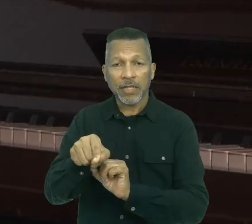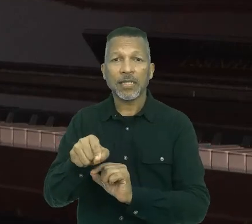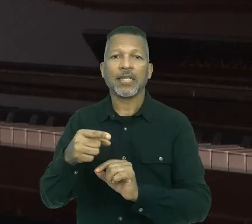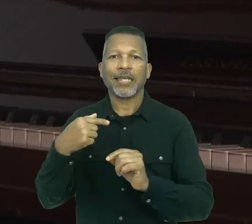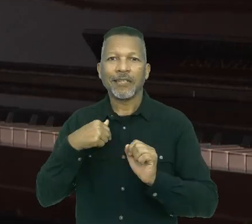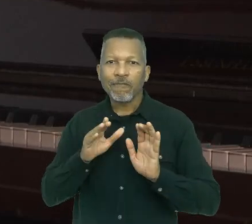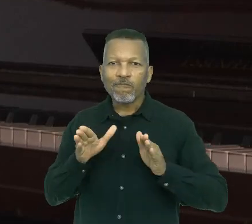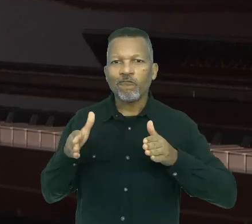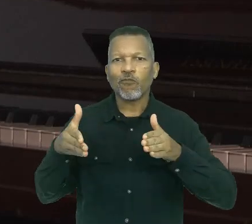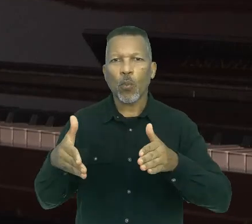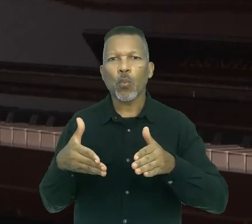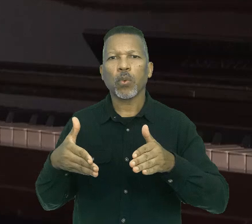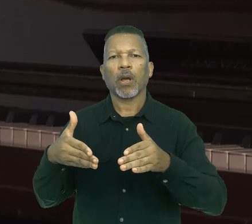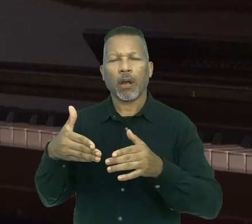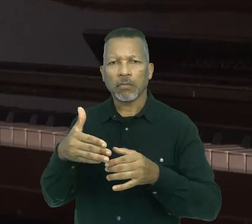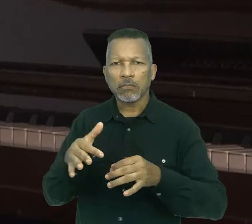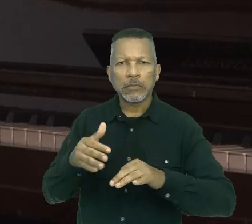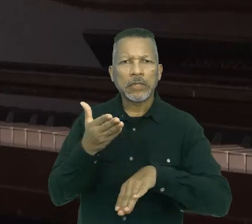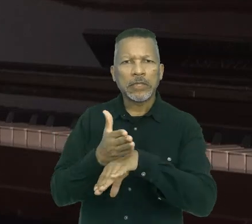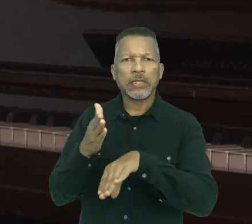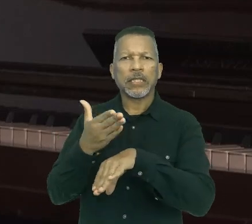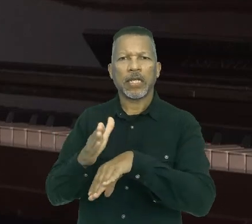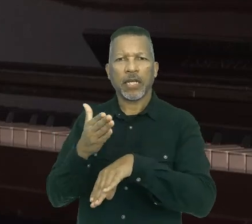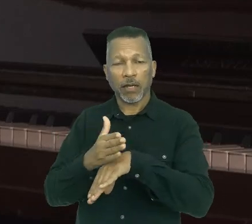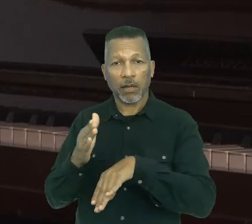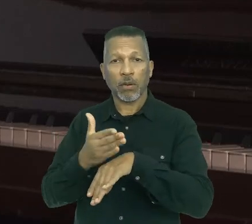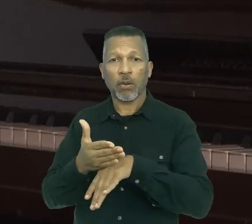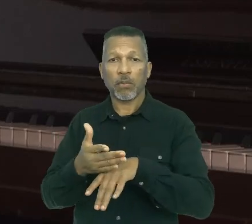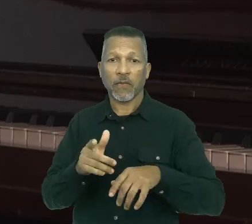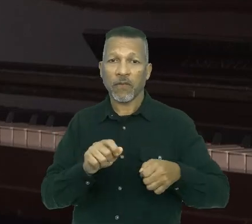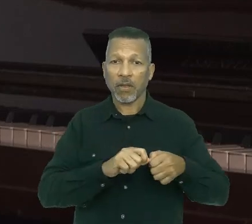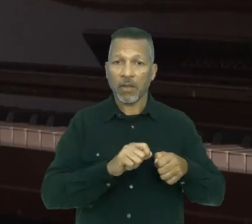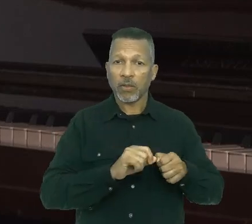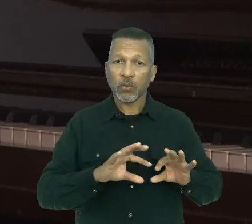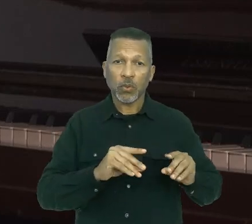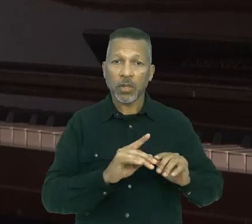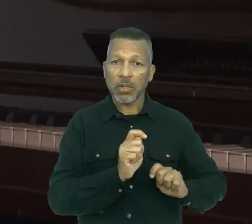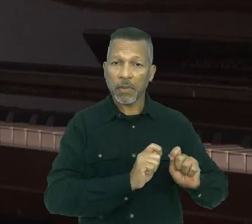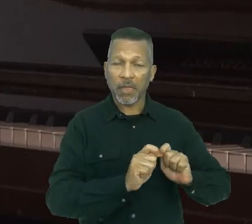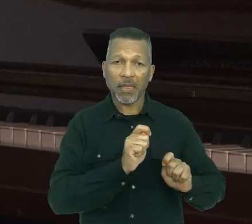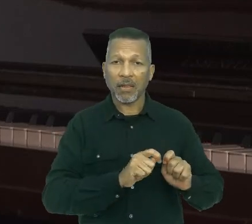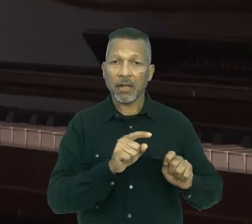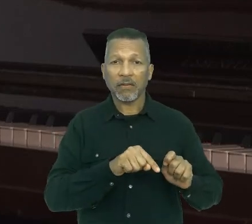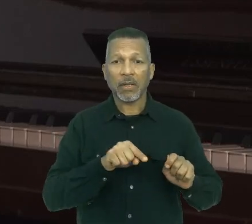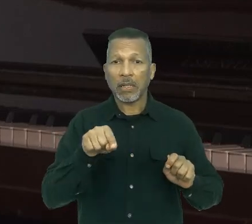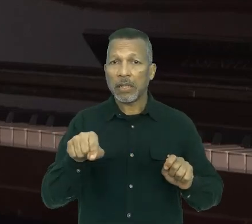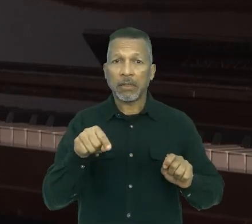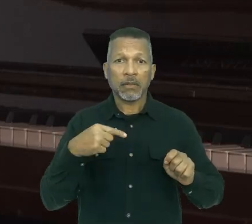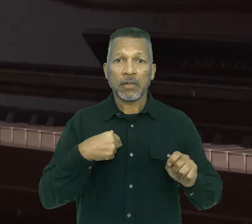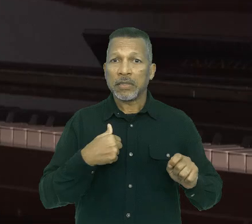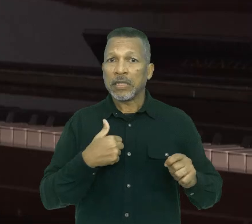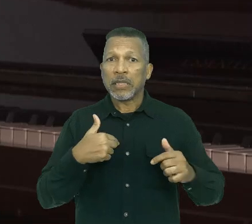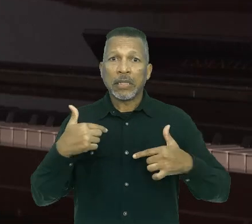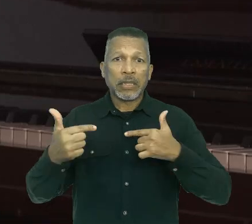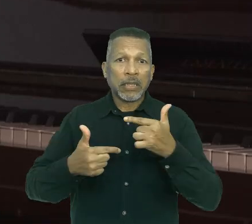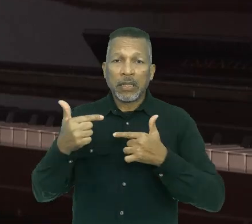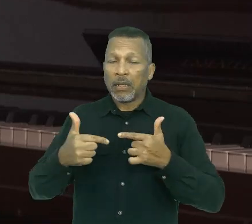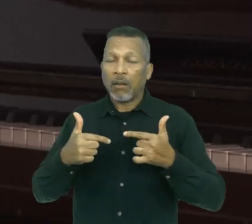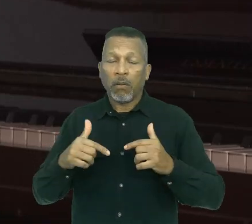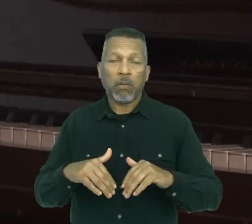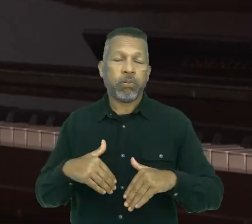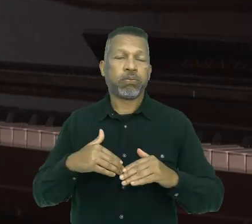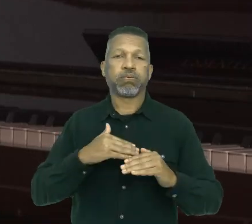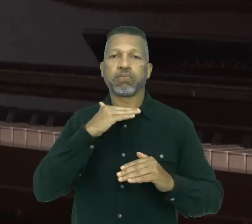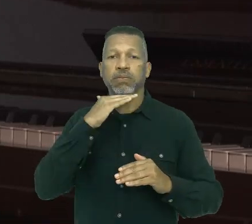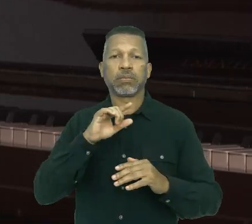ter tempo, que isso demanda muito tempo, para executar essa parte administrativa, acaba sufocando aquele lado